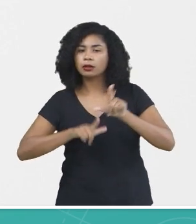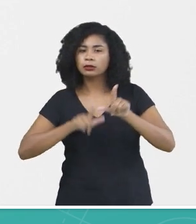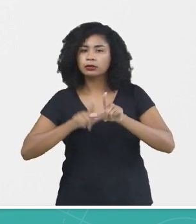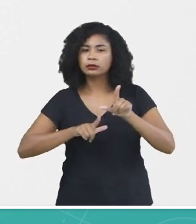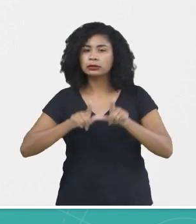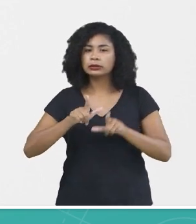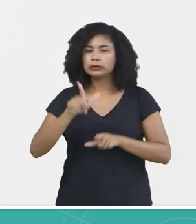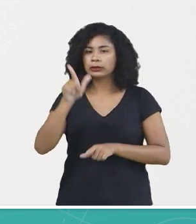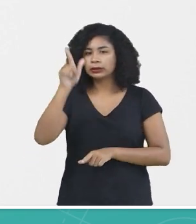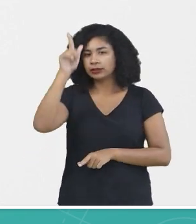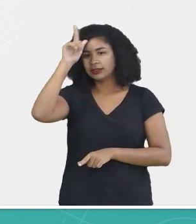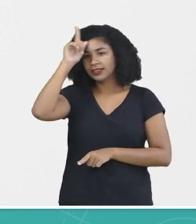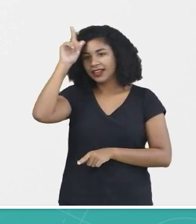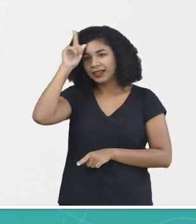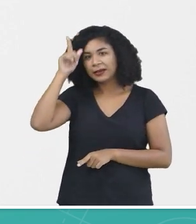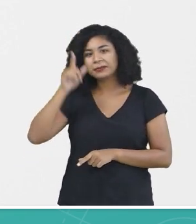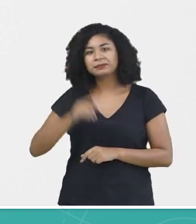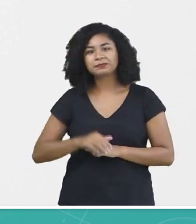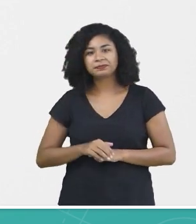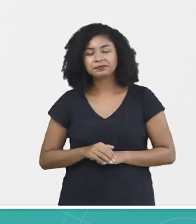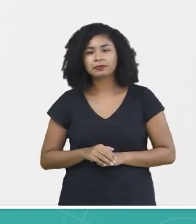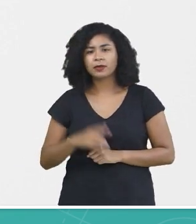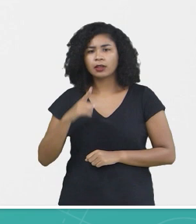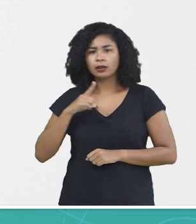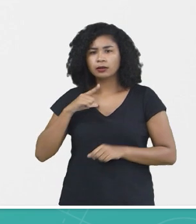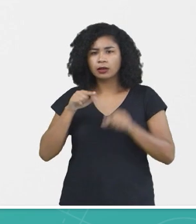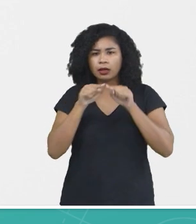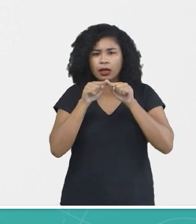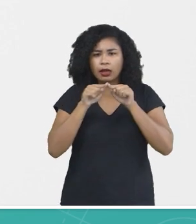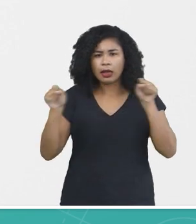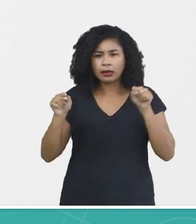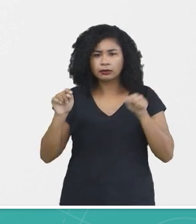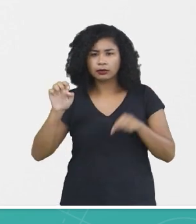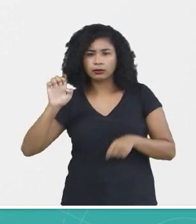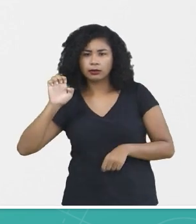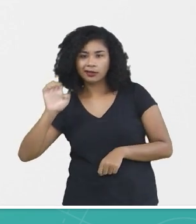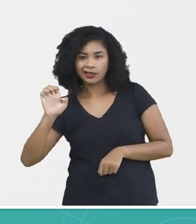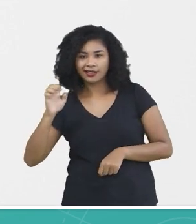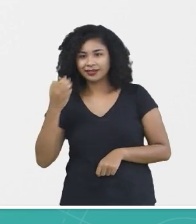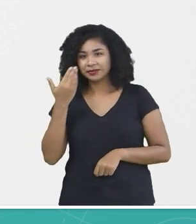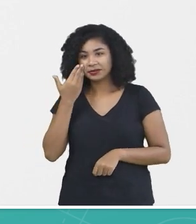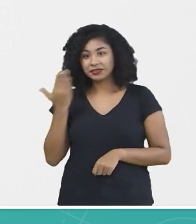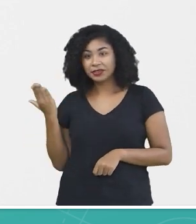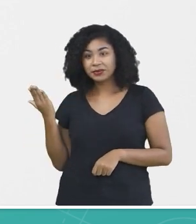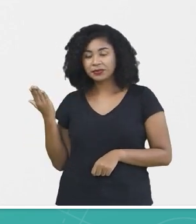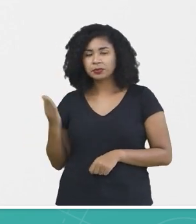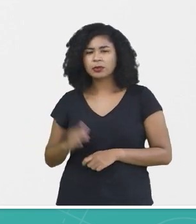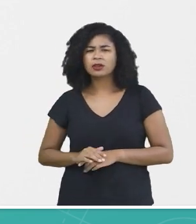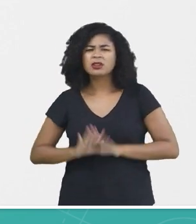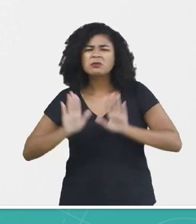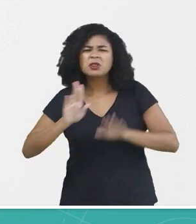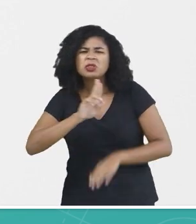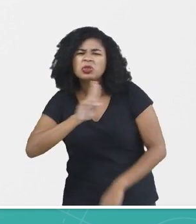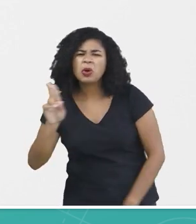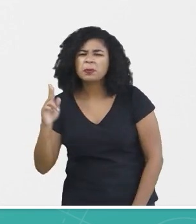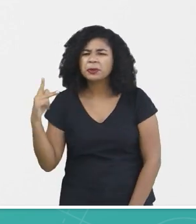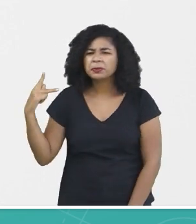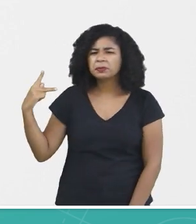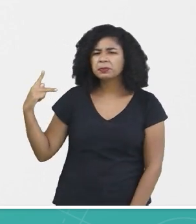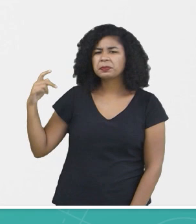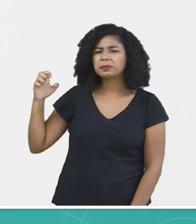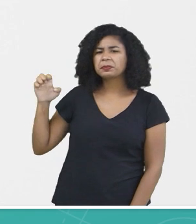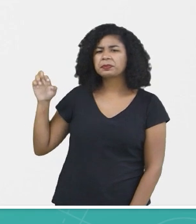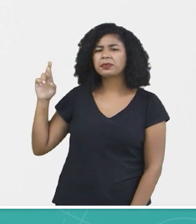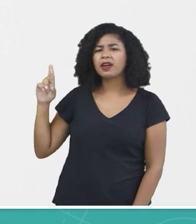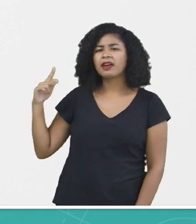e reta D. Mas por que elas são perpendiculares, né? Olha que interessante, essa reta perpendicular, essa reta